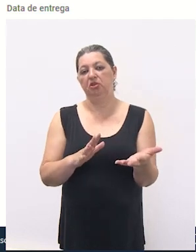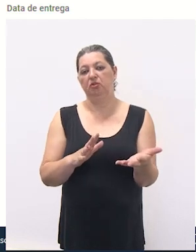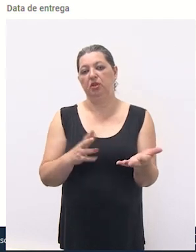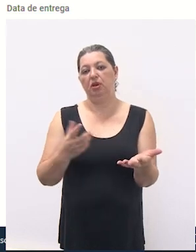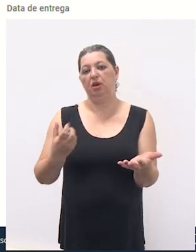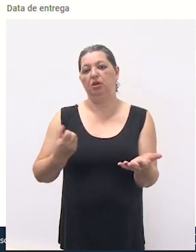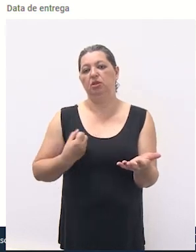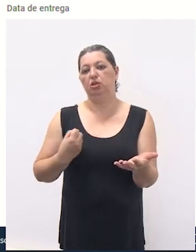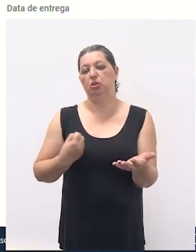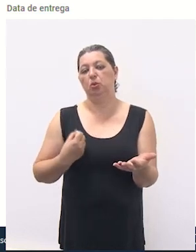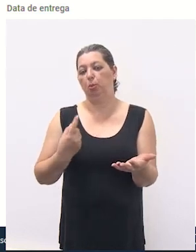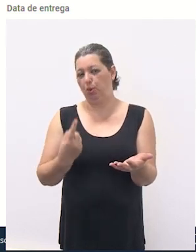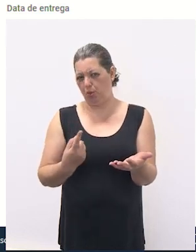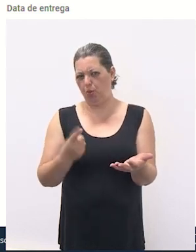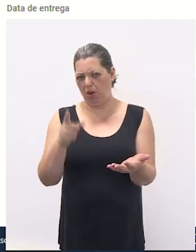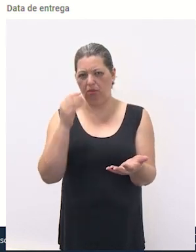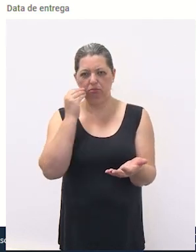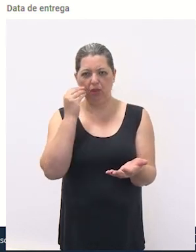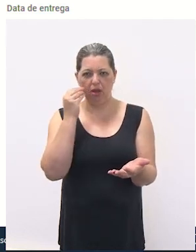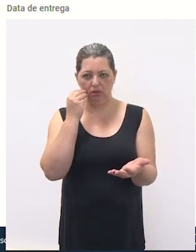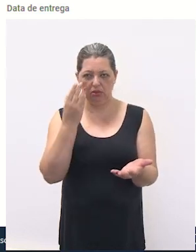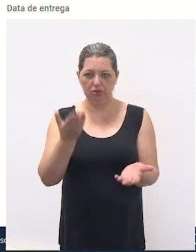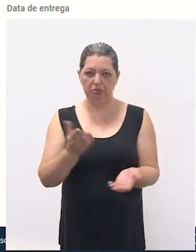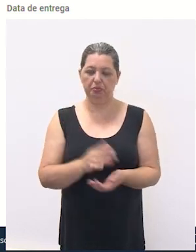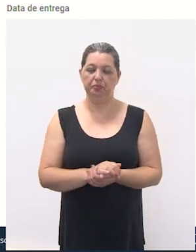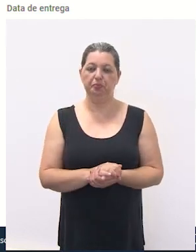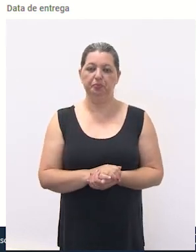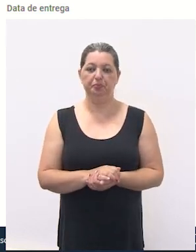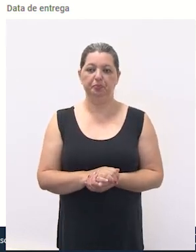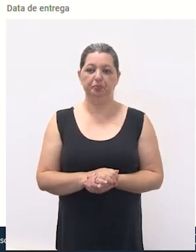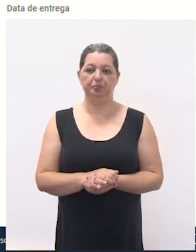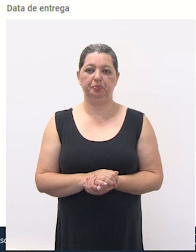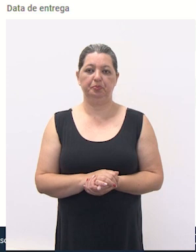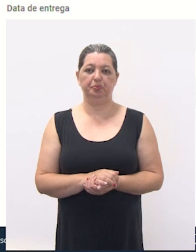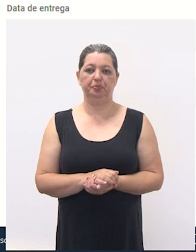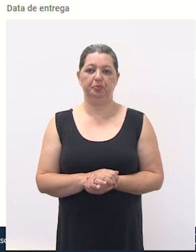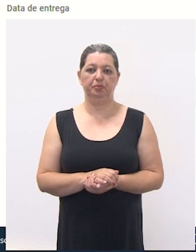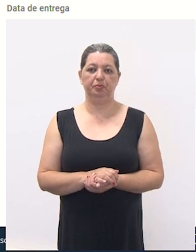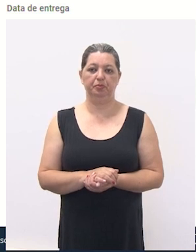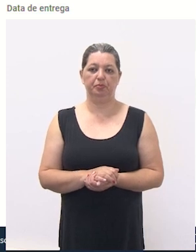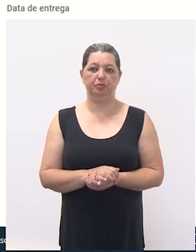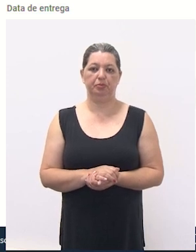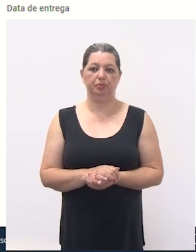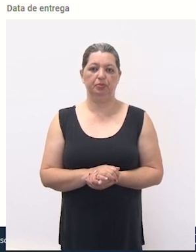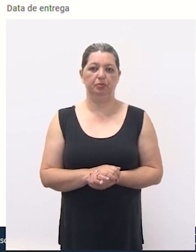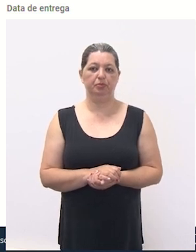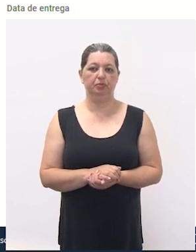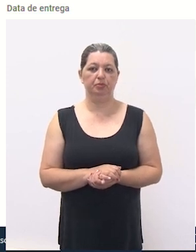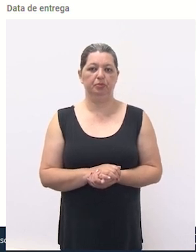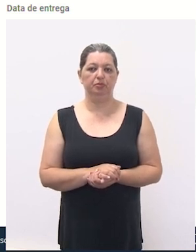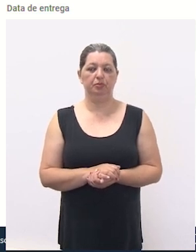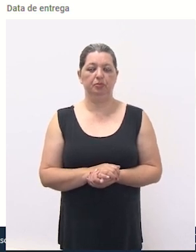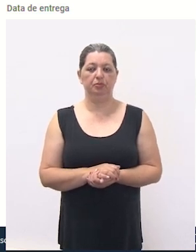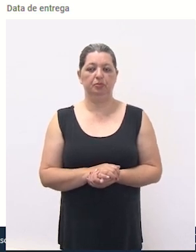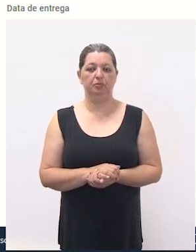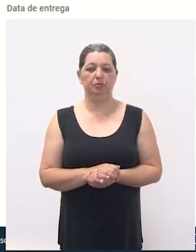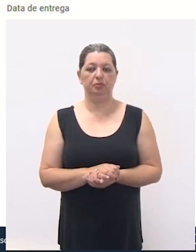como teste aí. Eita. Eita, ficou grande aqui.